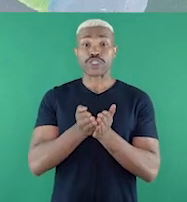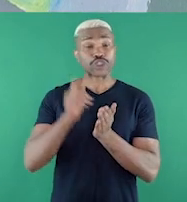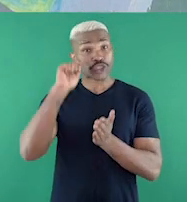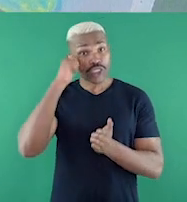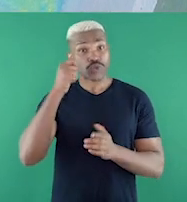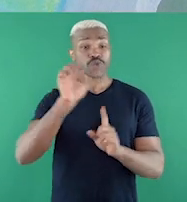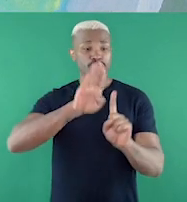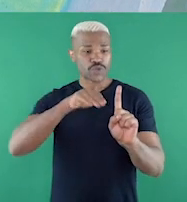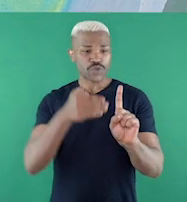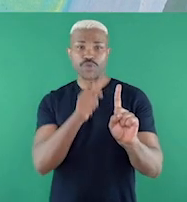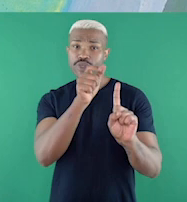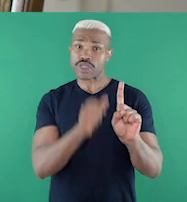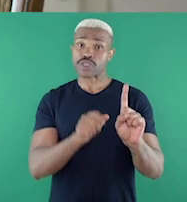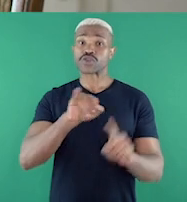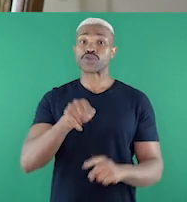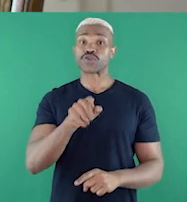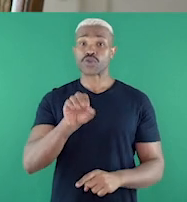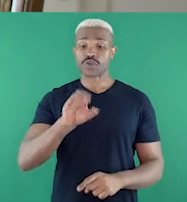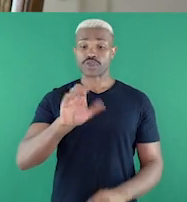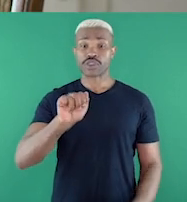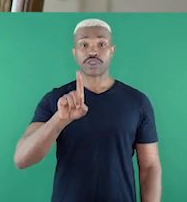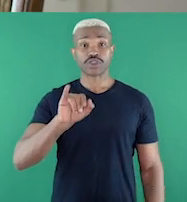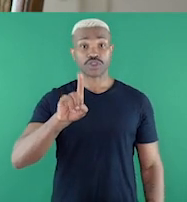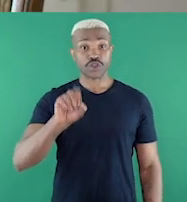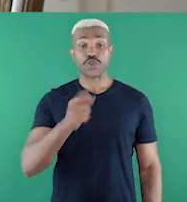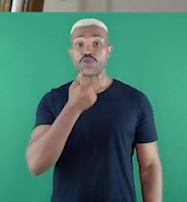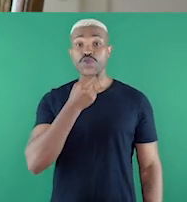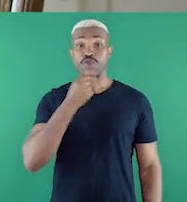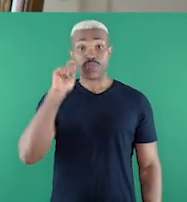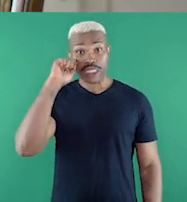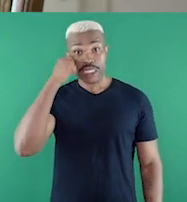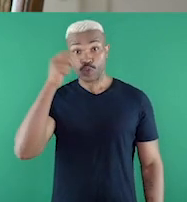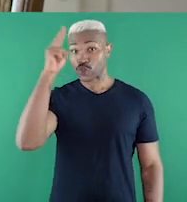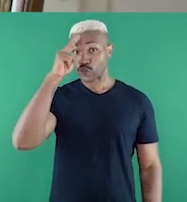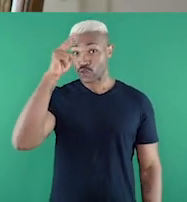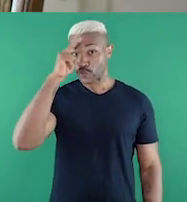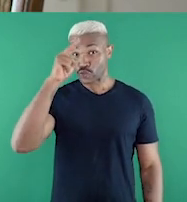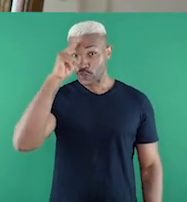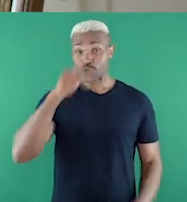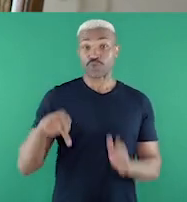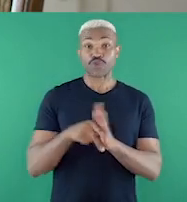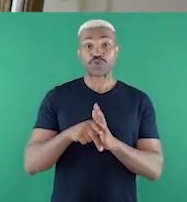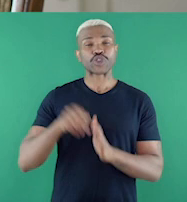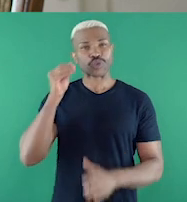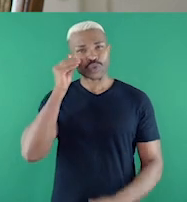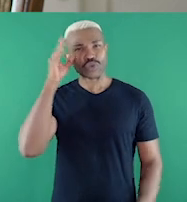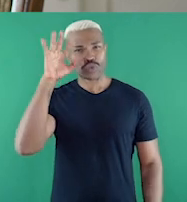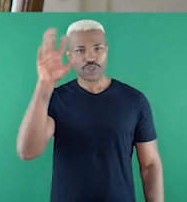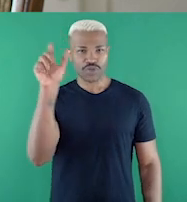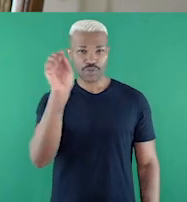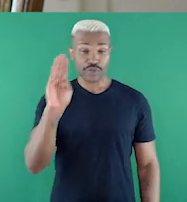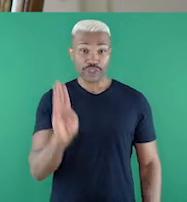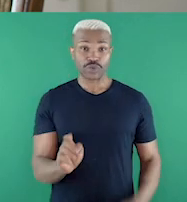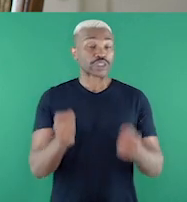nós fizemos justamente ao João Cândido, né? Almirante negro, um personagem histórico da cultura afro-brasileira. E ela